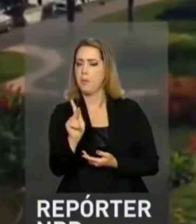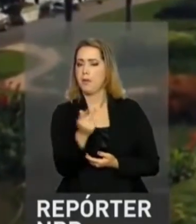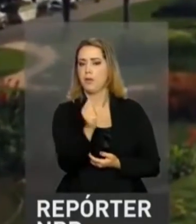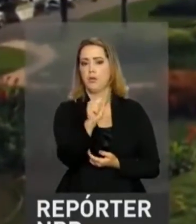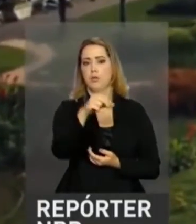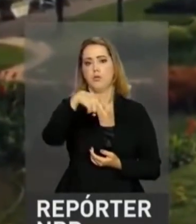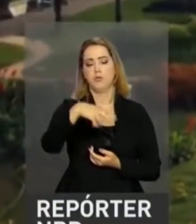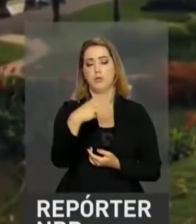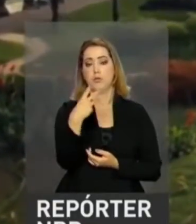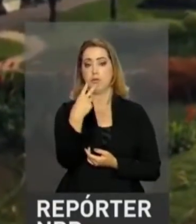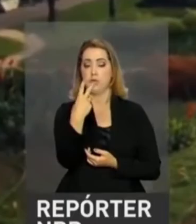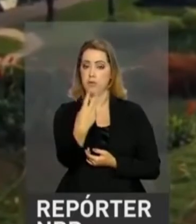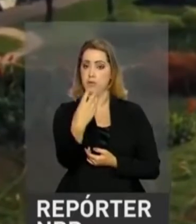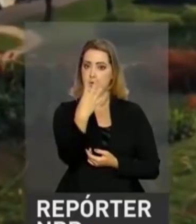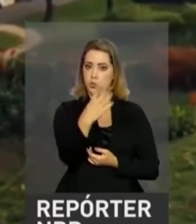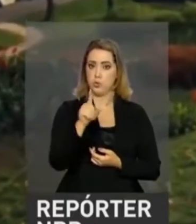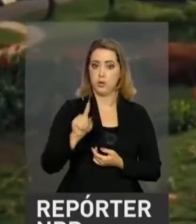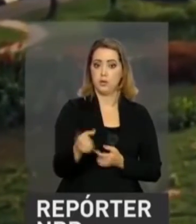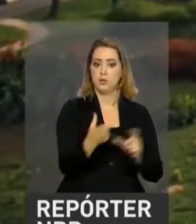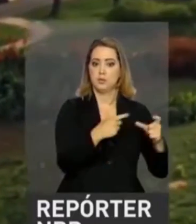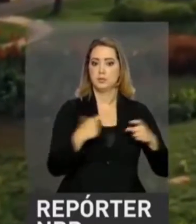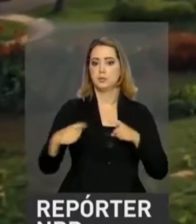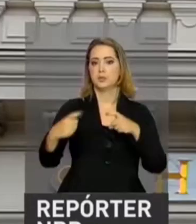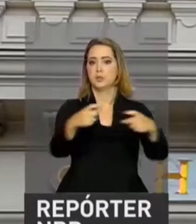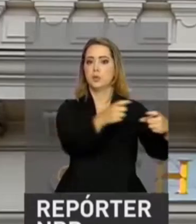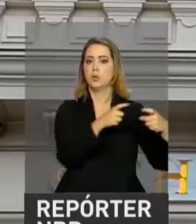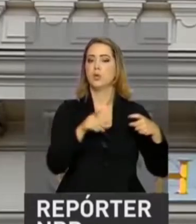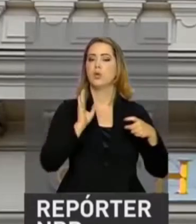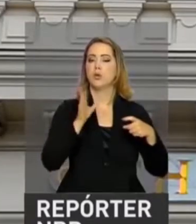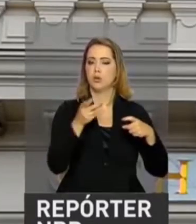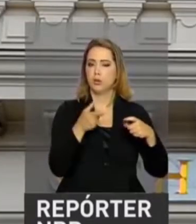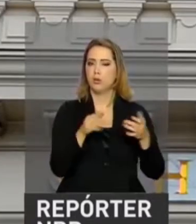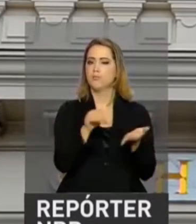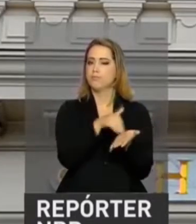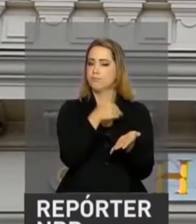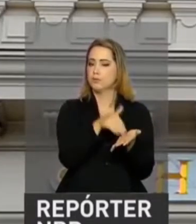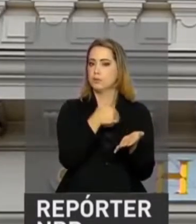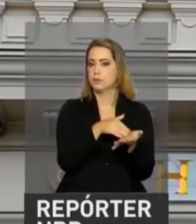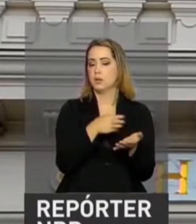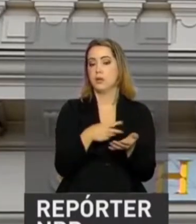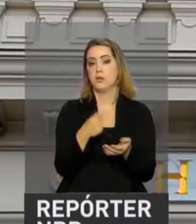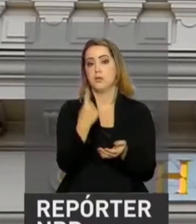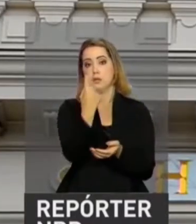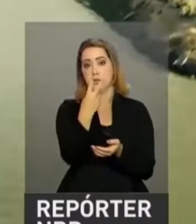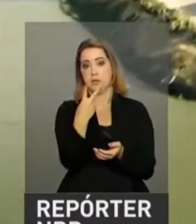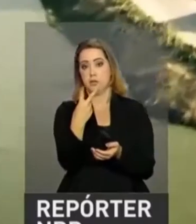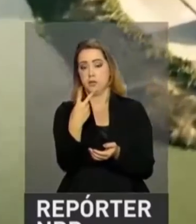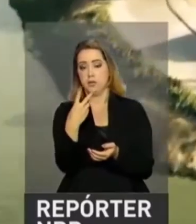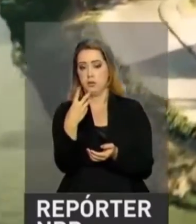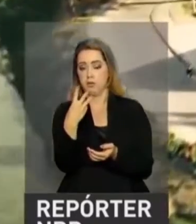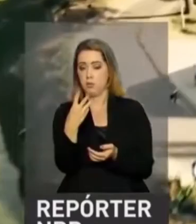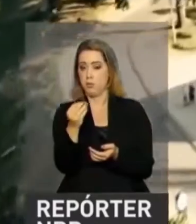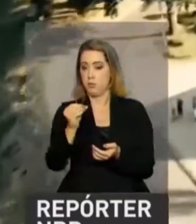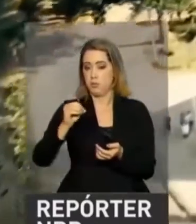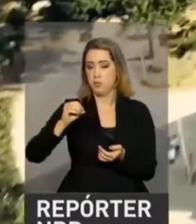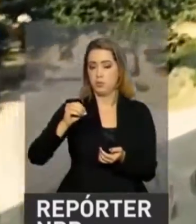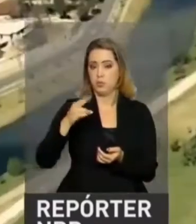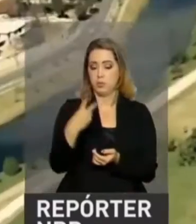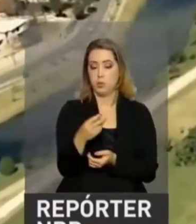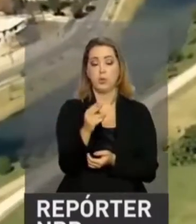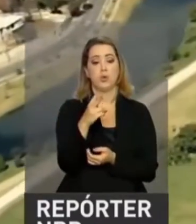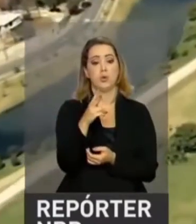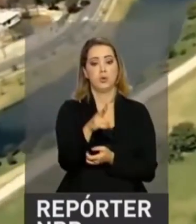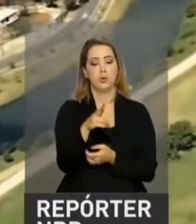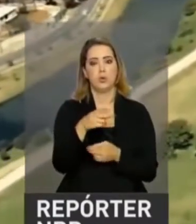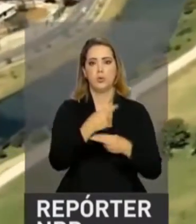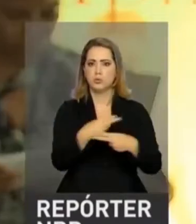são 24 mil sítios arqueológicos cadastrados e 1.302 bens materiais e imateriais tombados